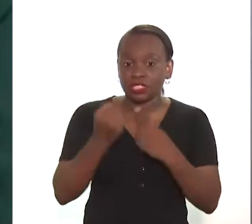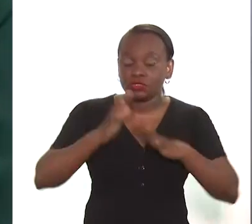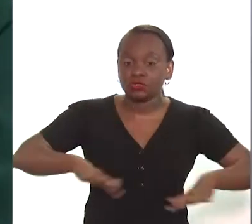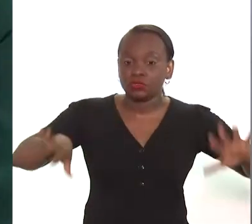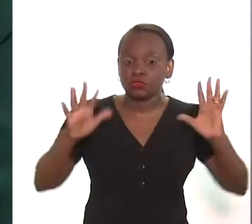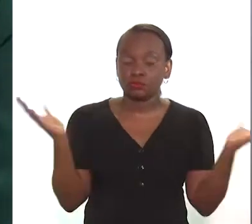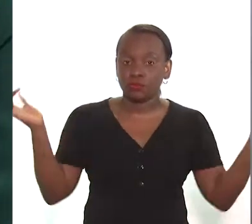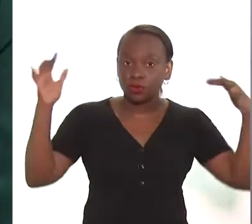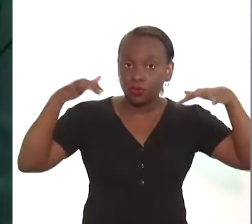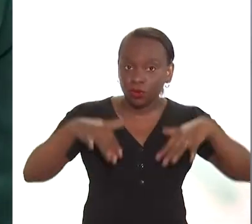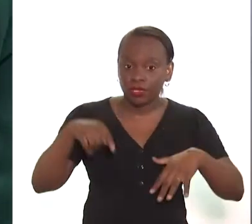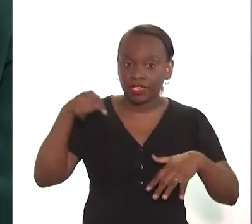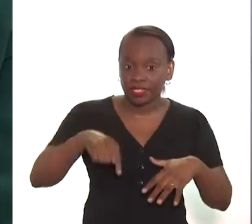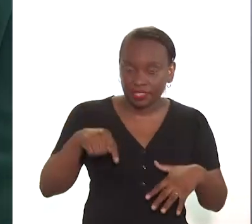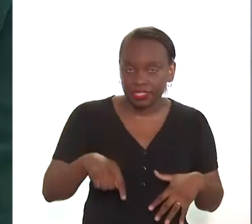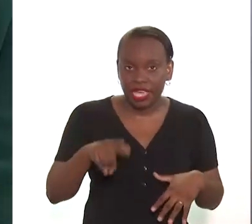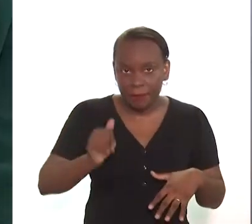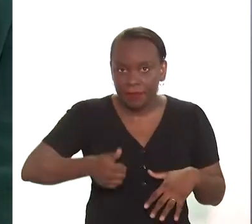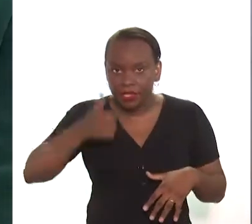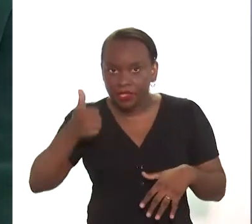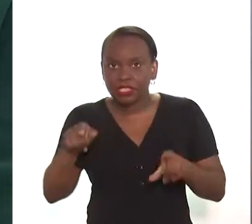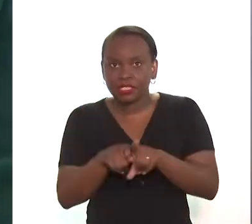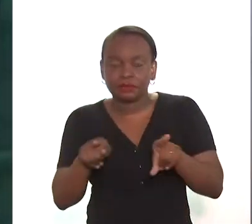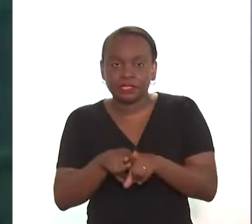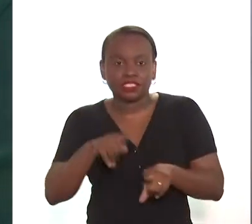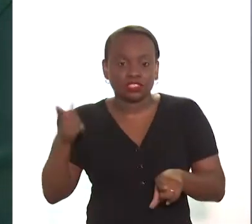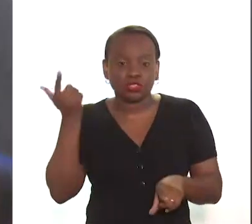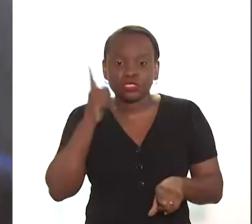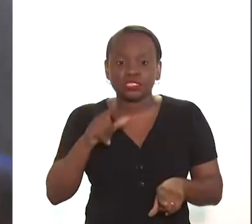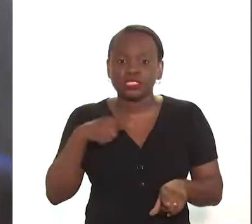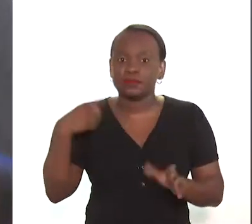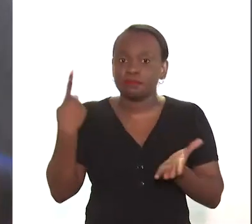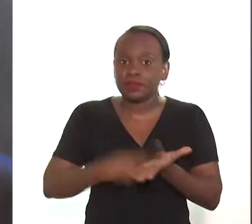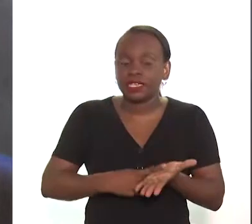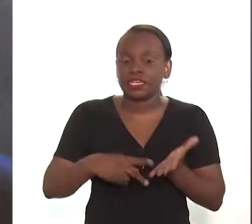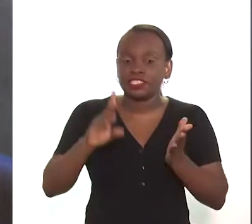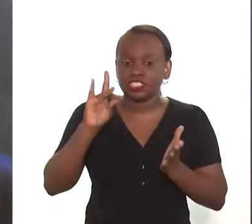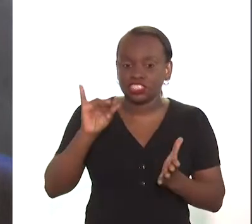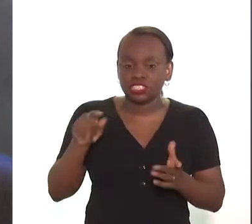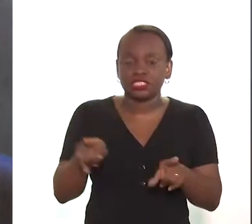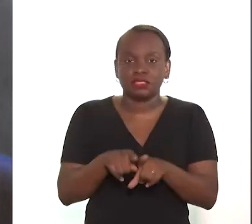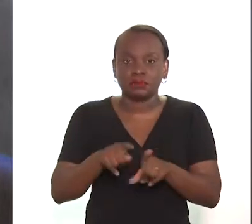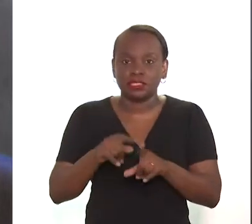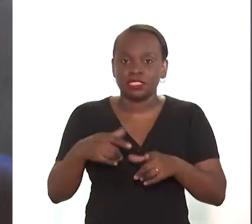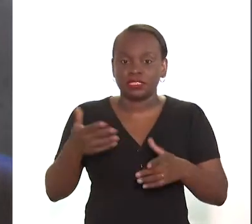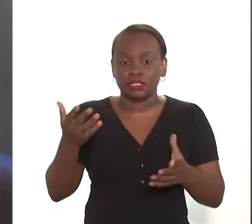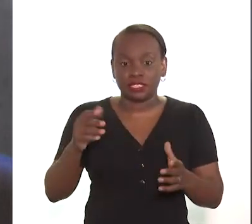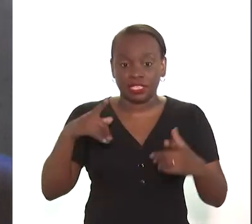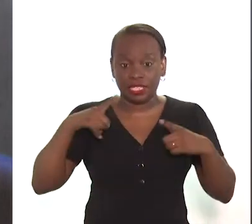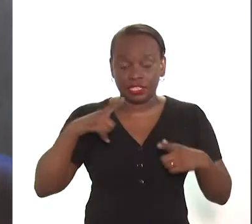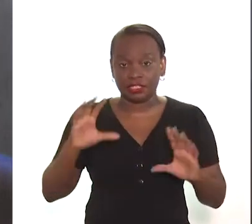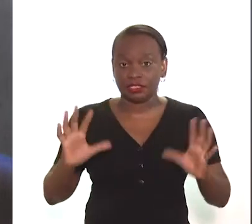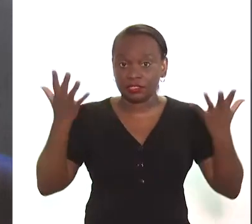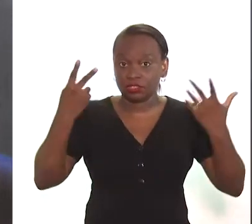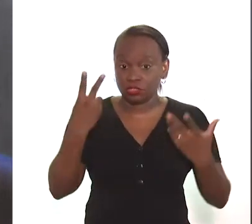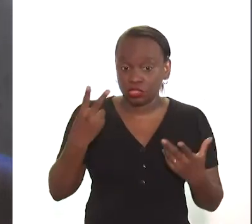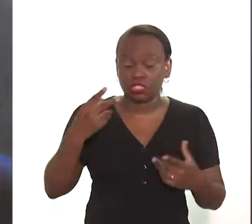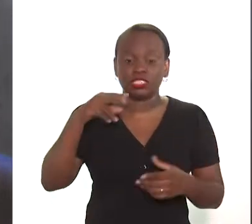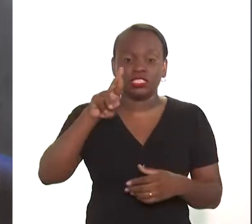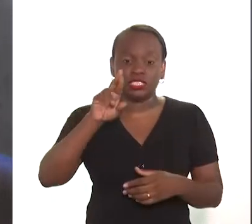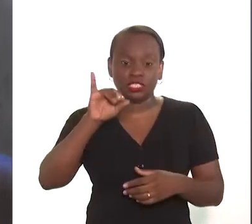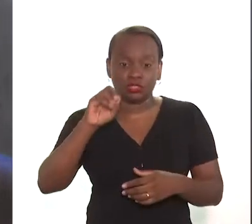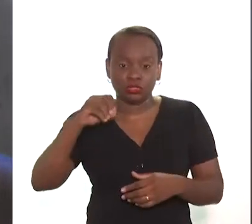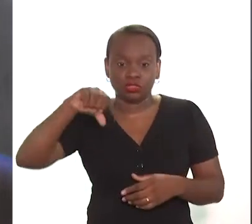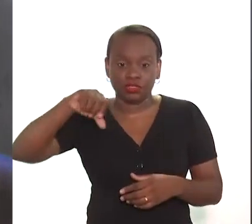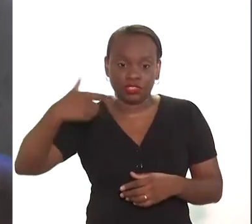a sociedade civil para cá seria o caminho para a gente também marcar a nossa data, e nós que sediamos dois eventos, né,